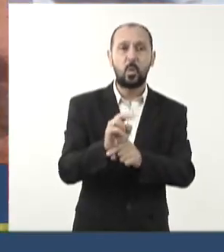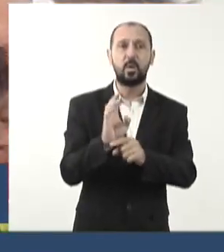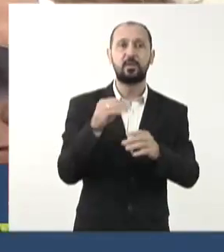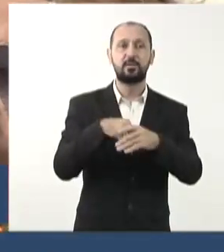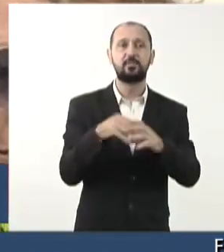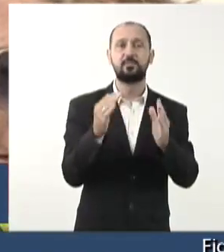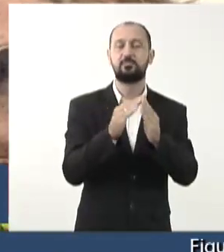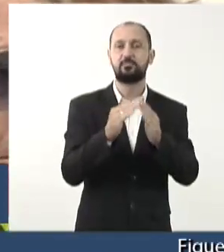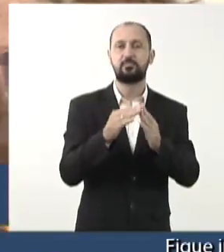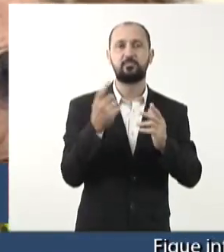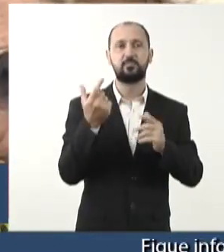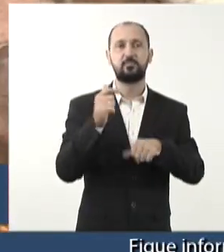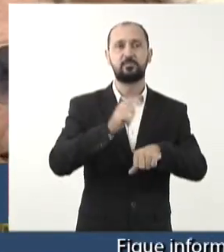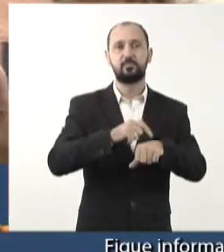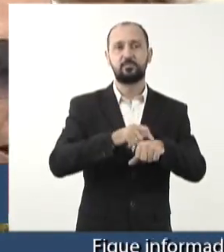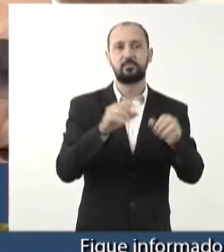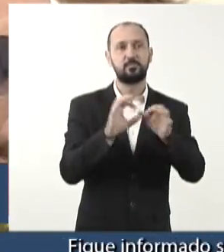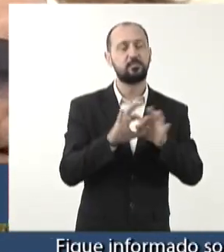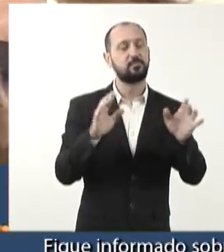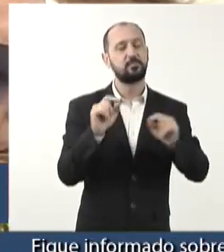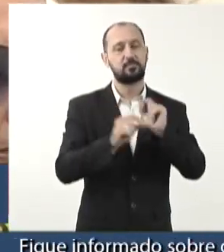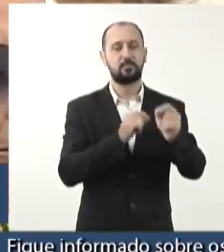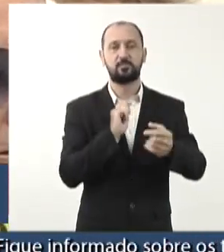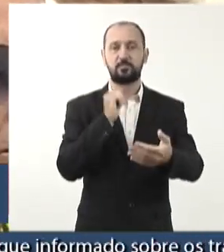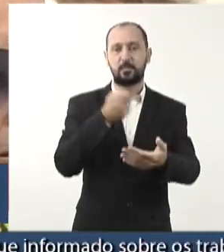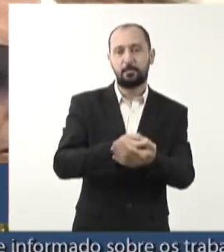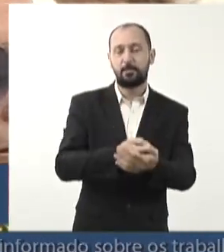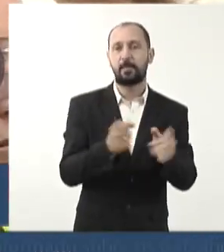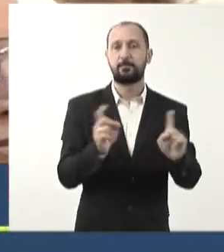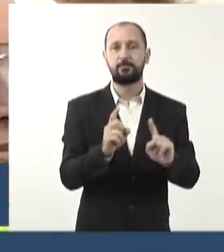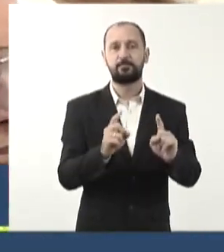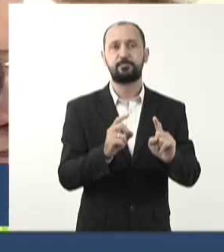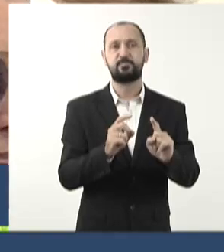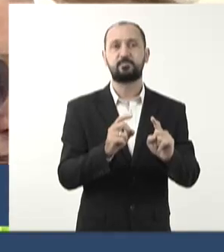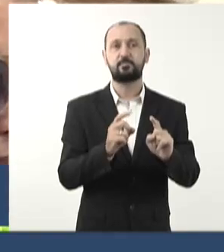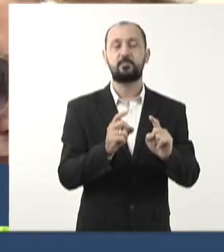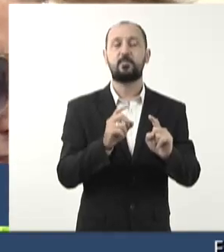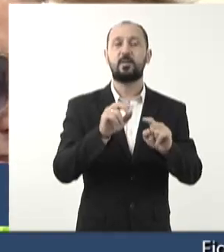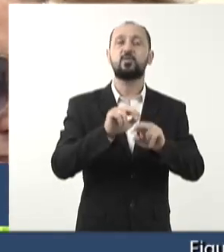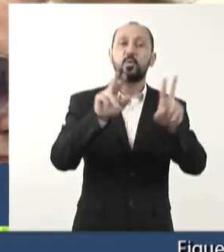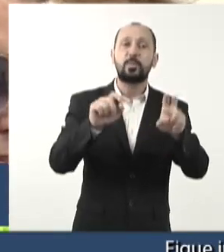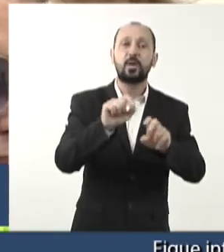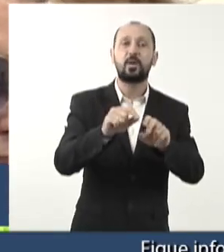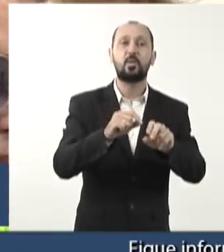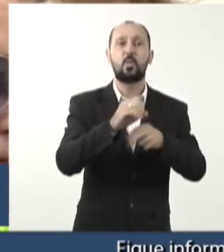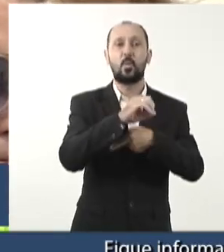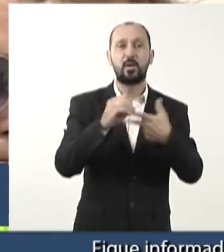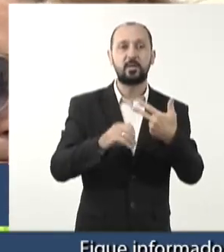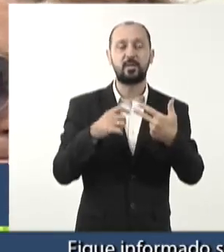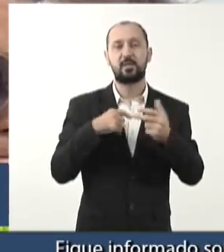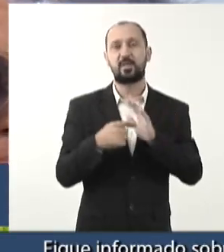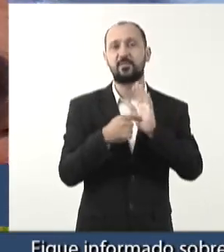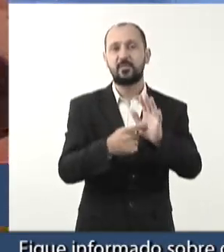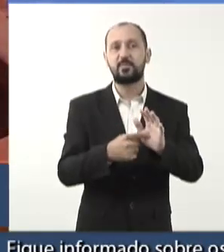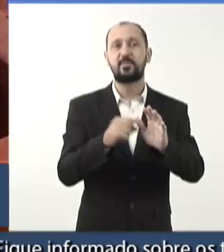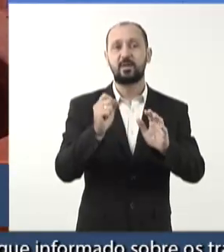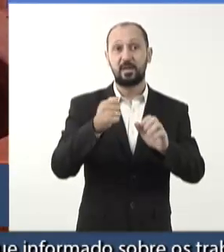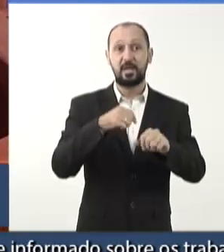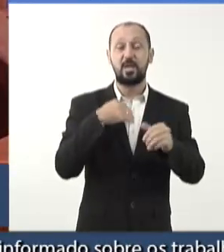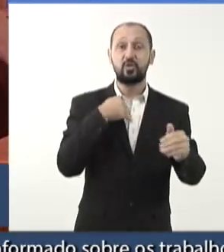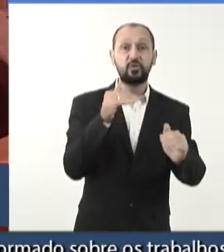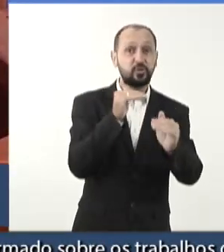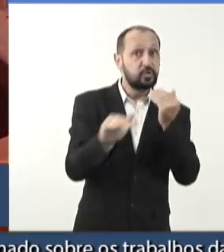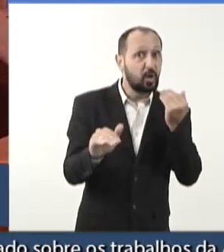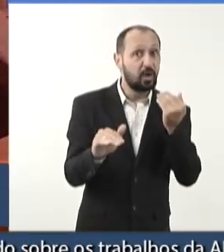pessoas não tem um tempo livre e não é remunerado por isso. É sobre isso que o Enem trouxe aqui. E